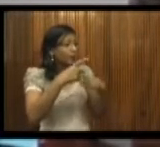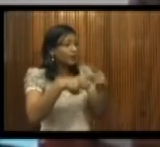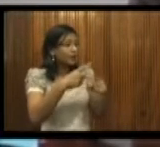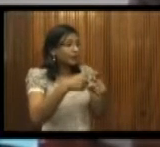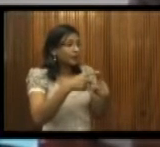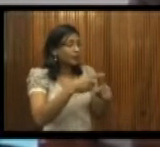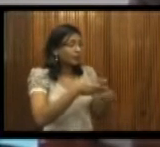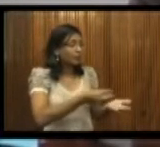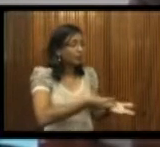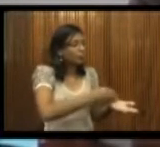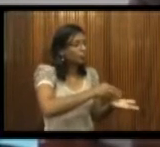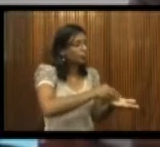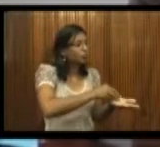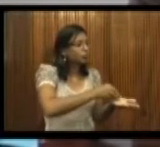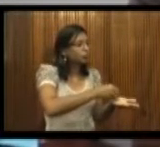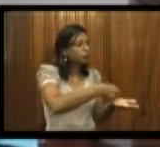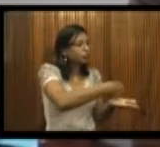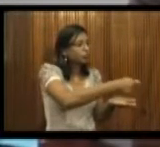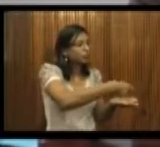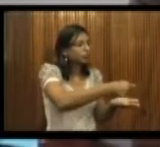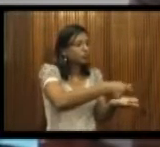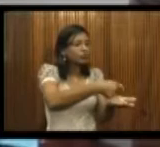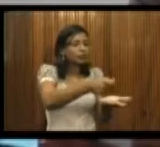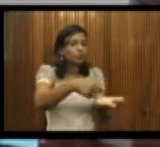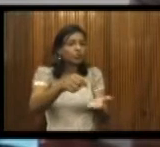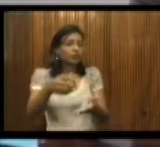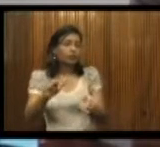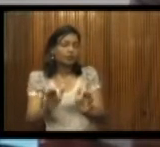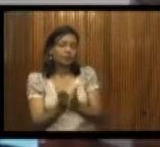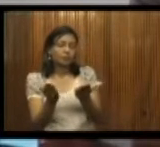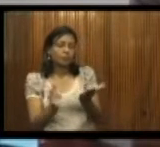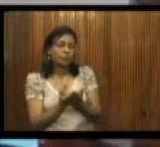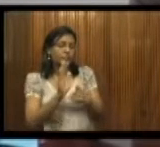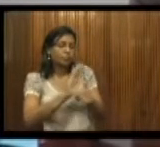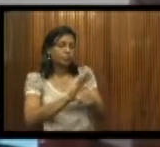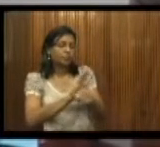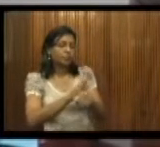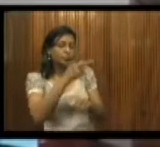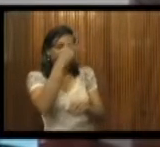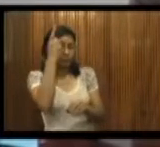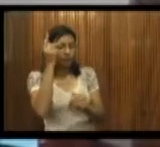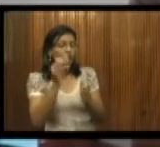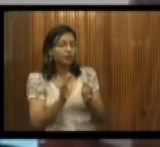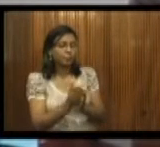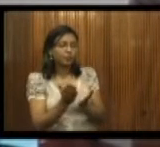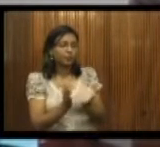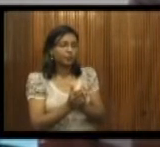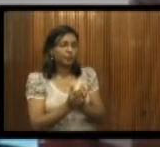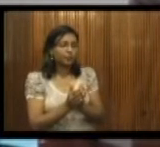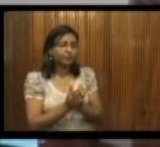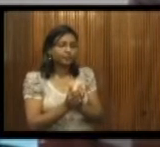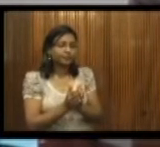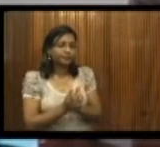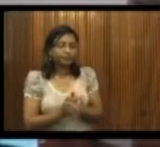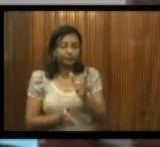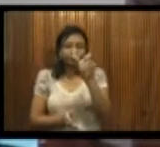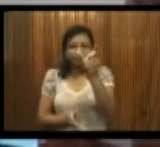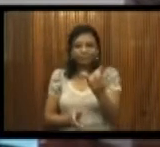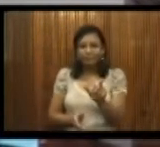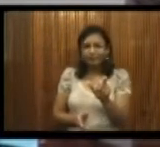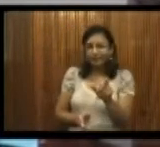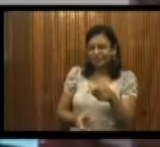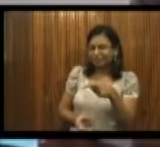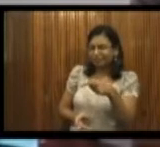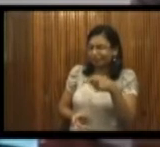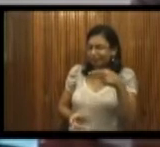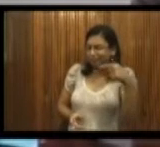Continuando lendo ainda: então Jesus, olhando ao redor, disse aos seus discípulos: quão dificilmente entrarão no reino de Deus os que têm riquezas. Os